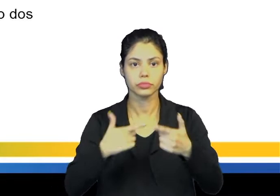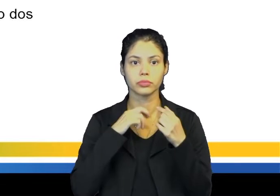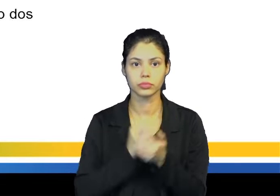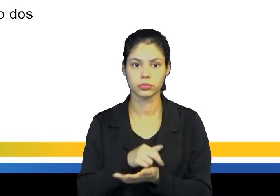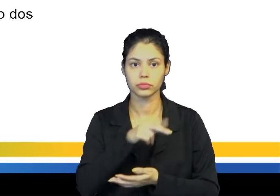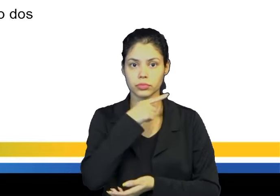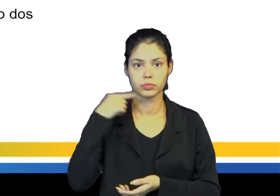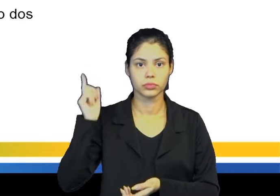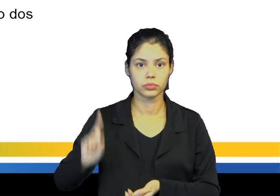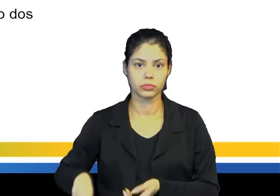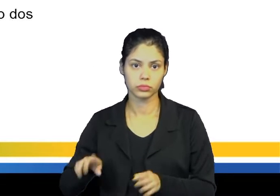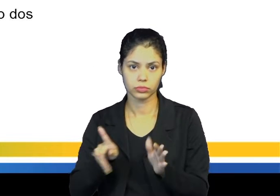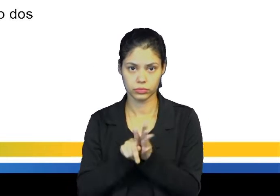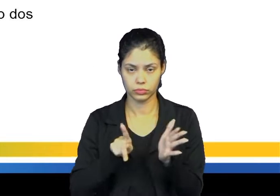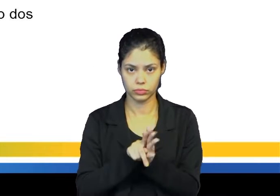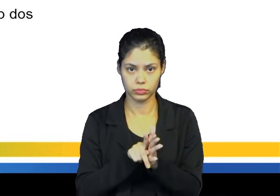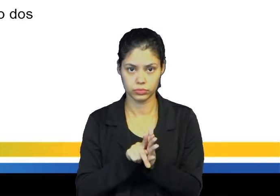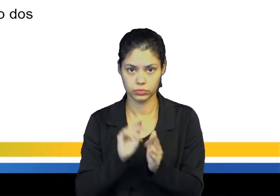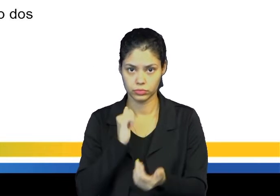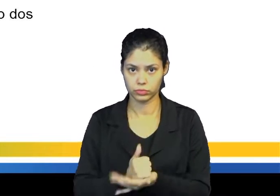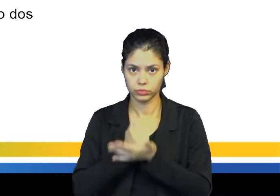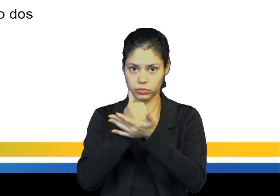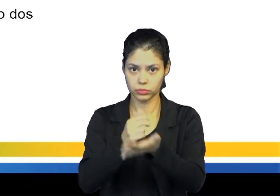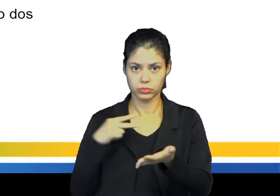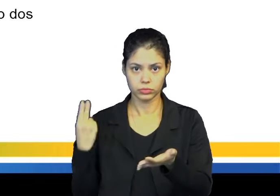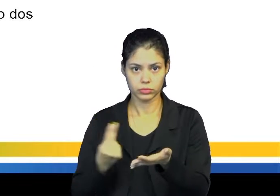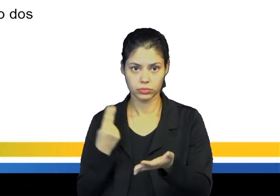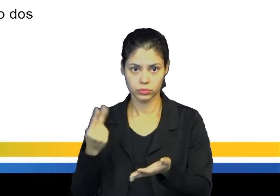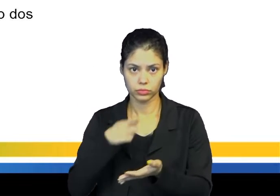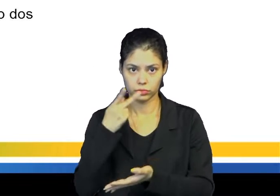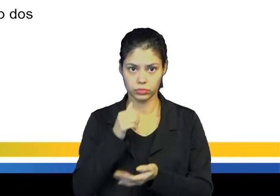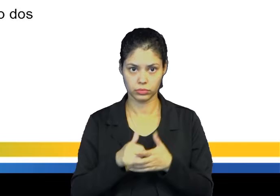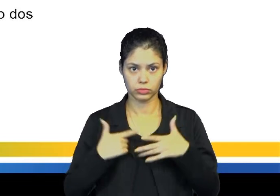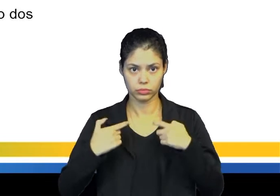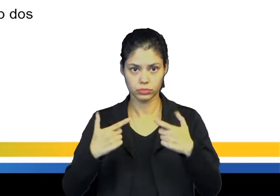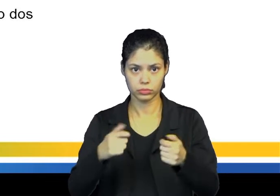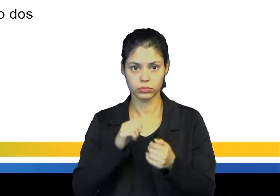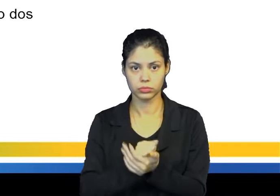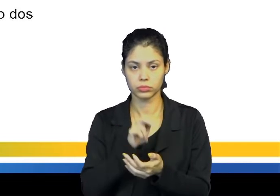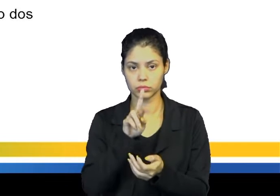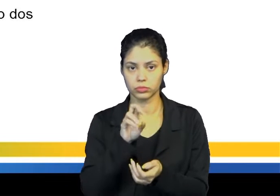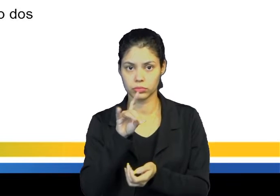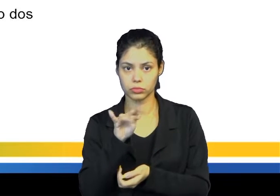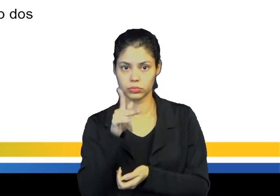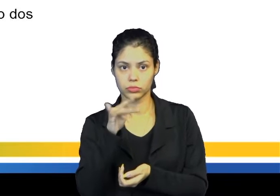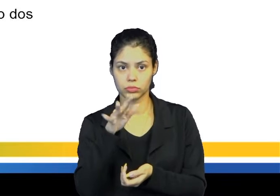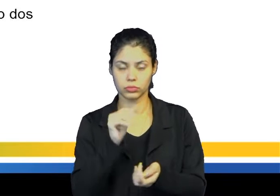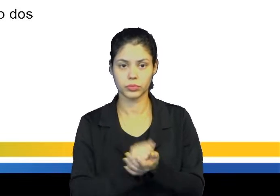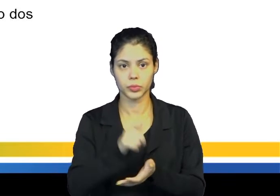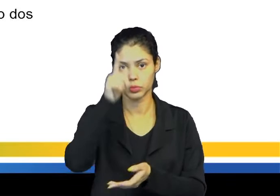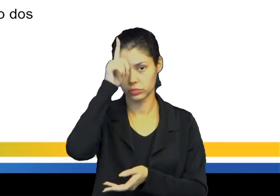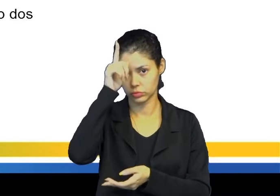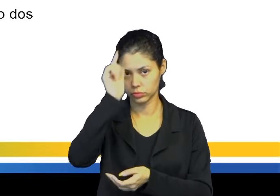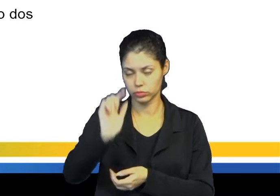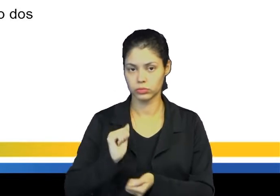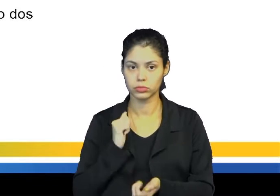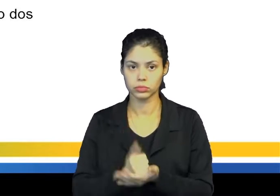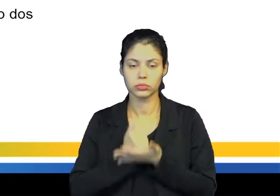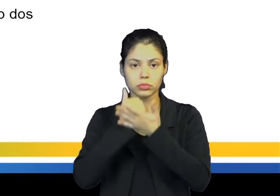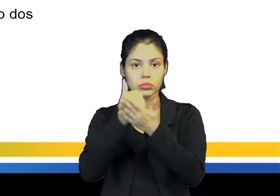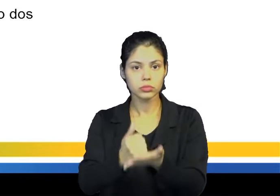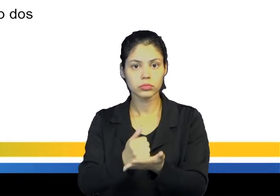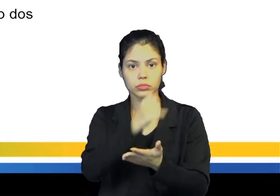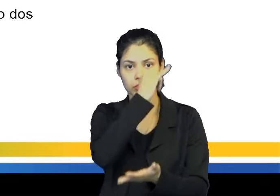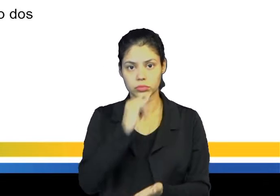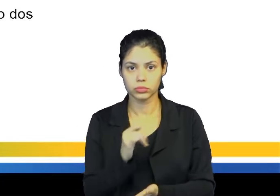Rússia, alegando apoio à questão da Sérvia, declara guerra à Áustria-Hungria. A Alemanha apoiou o